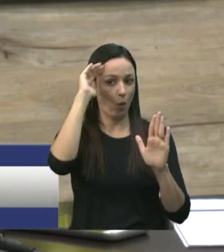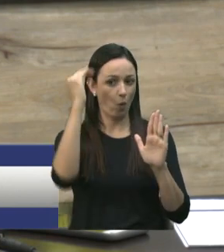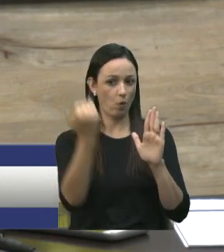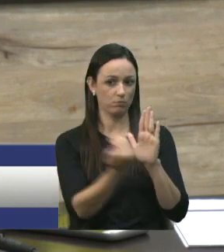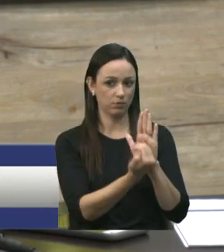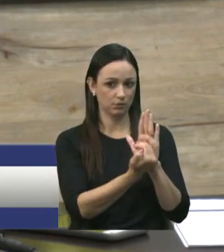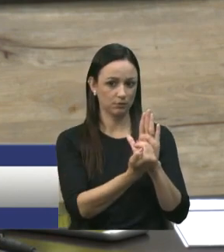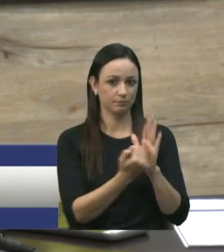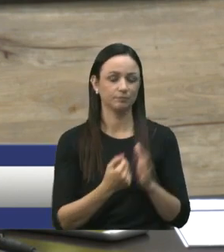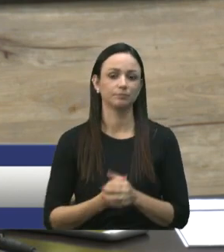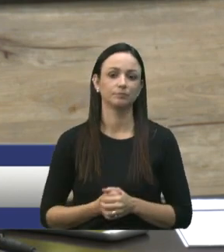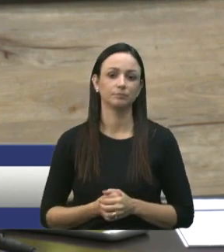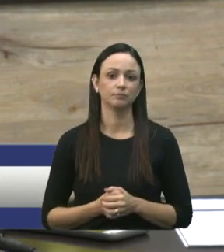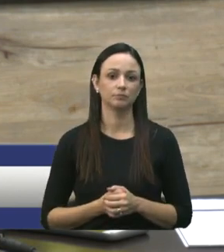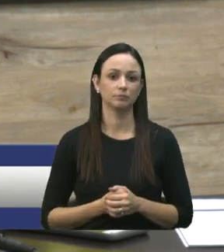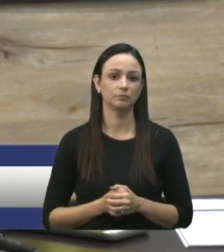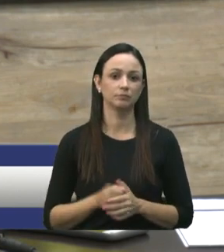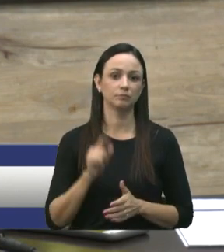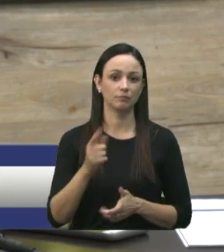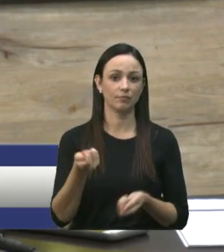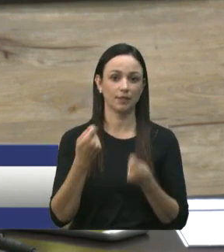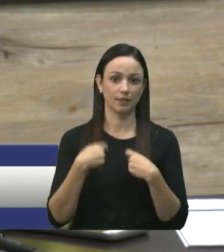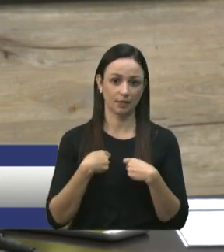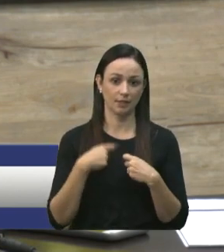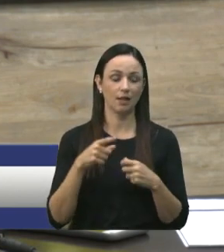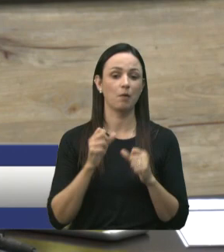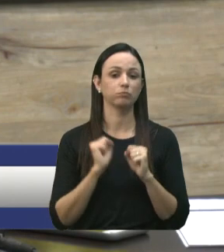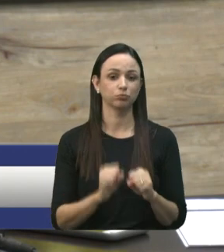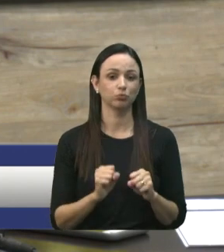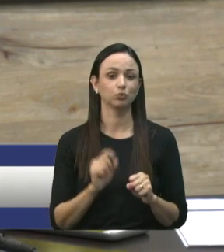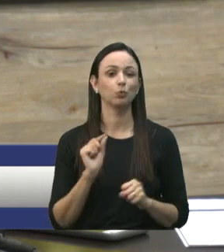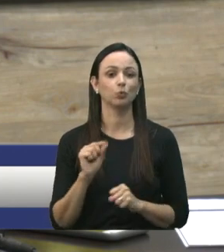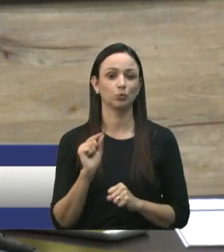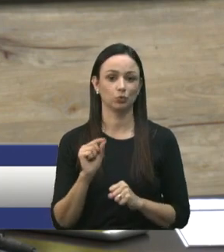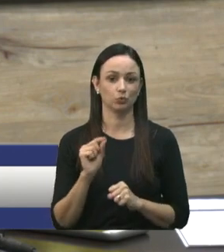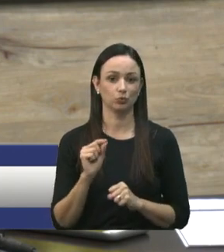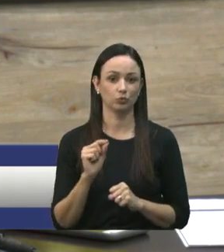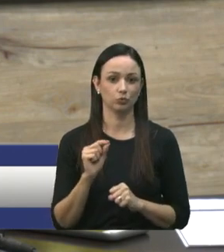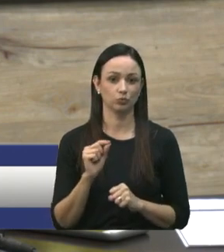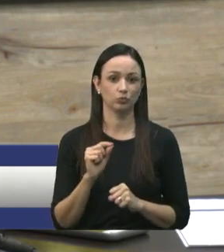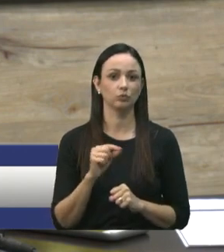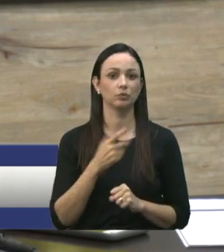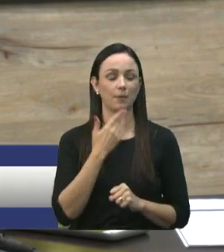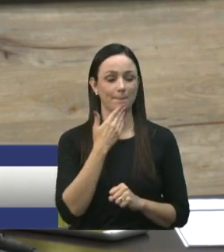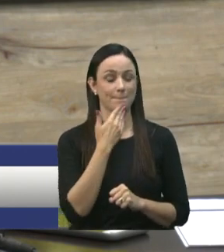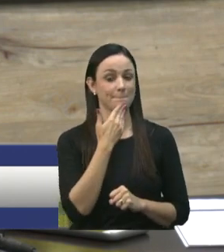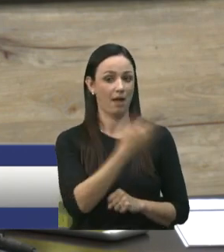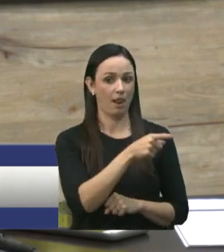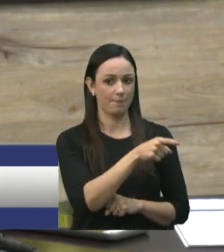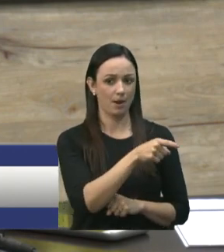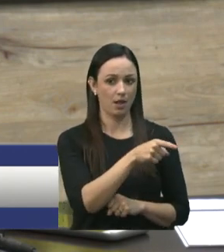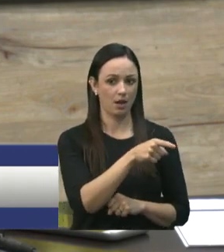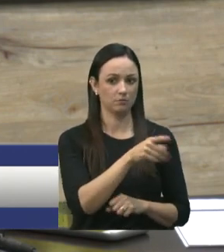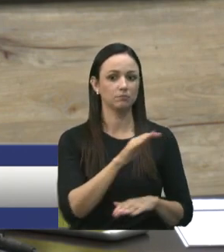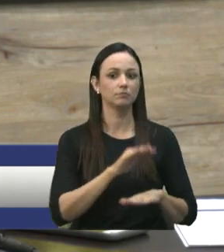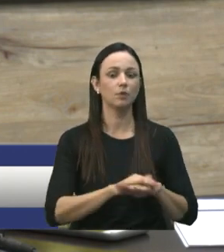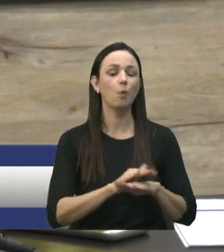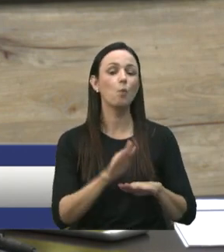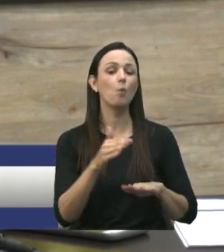cada um deles. Isso nos dá, então, a possibilidade de explanar a cada um deles a ação que eles devem